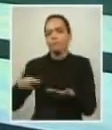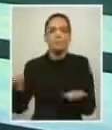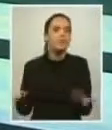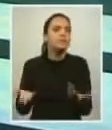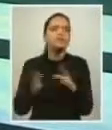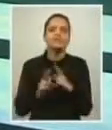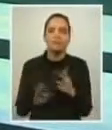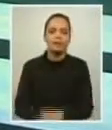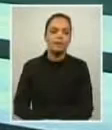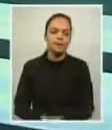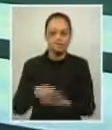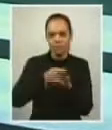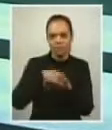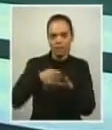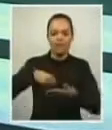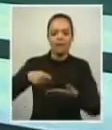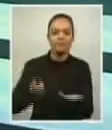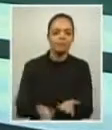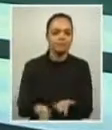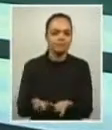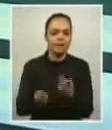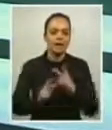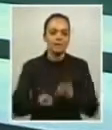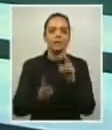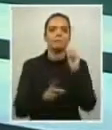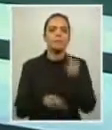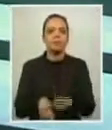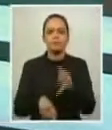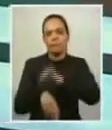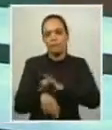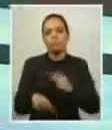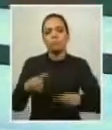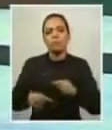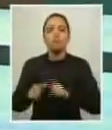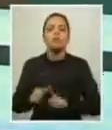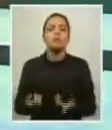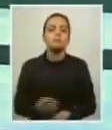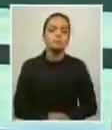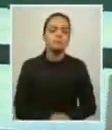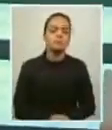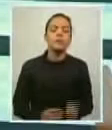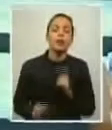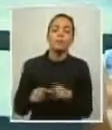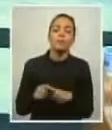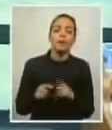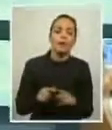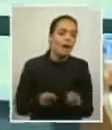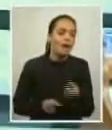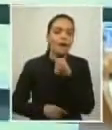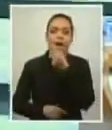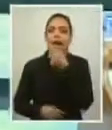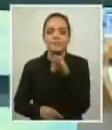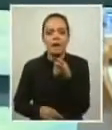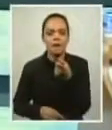desenho por meio de caricaturas sempre foi uma ferramenta política Porque que o bom humor de